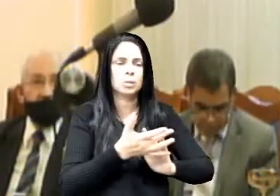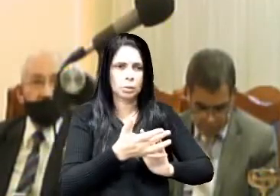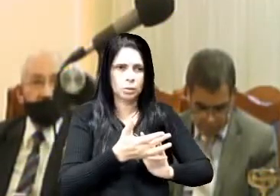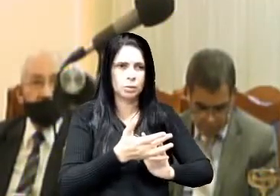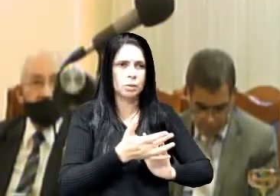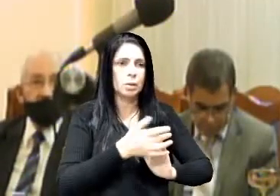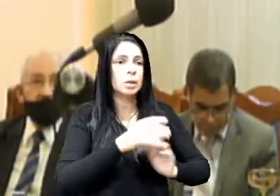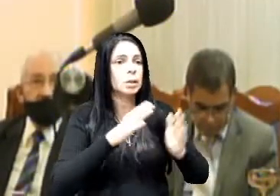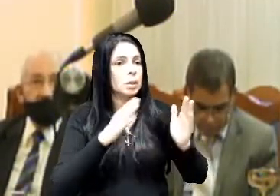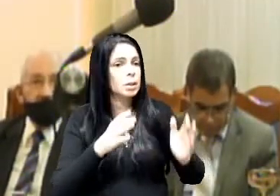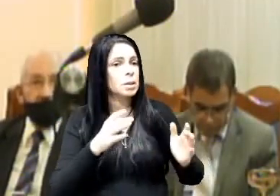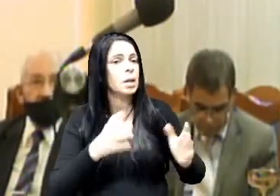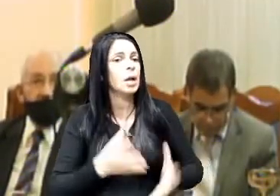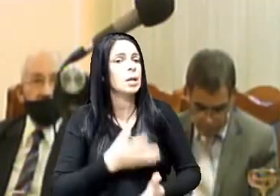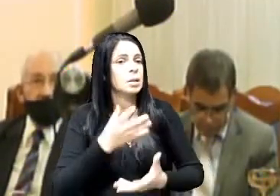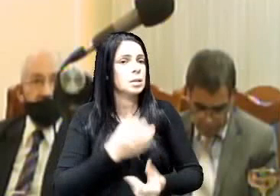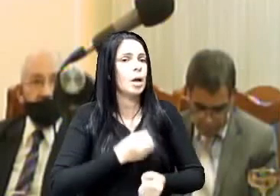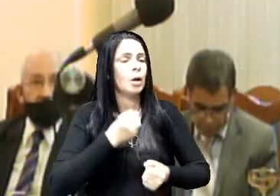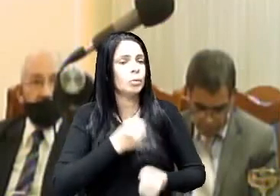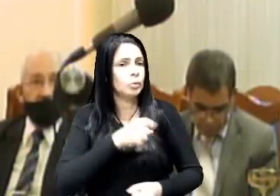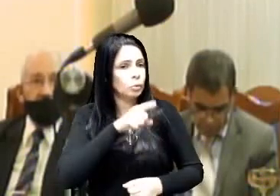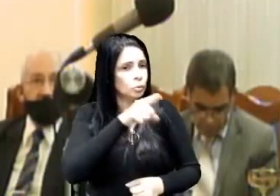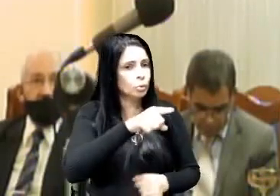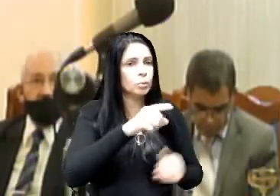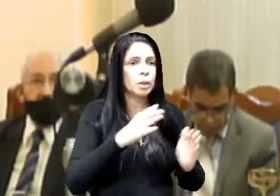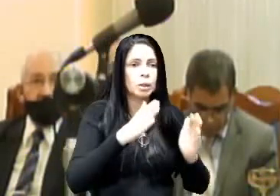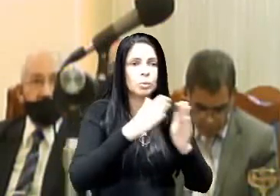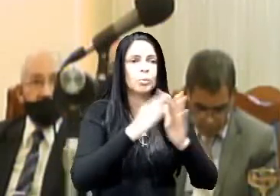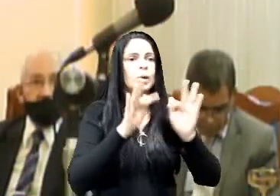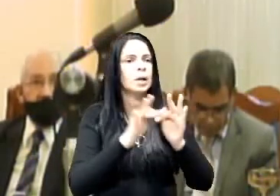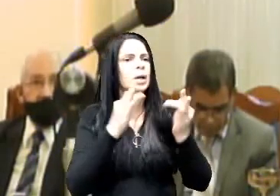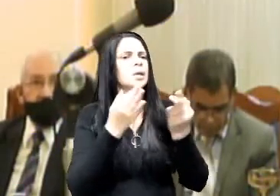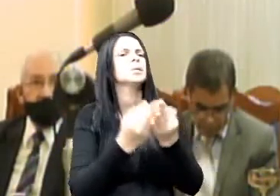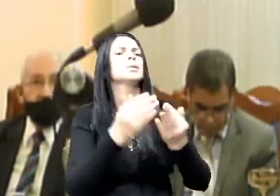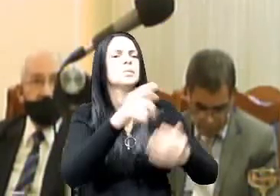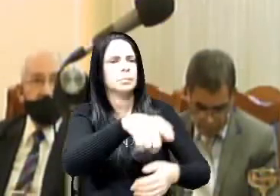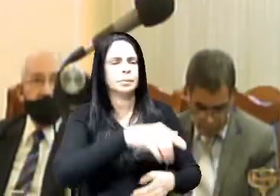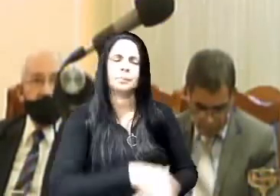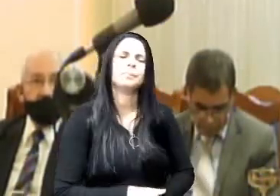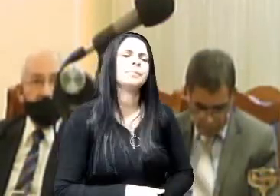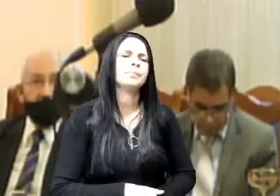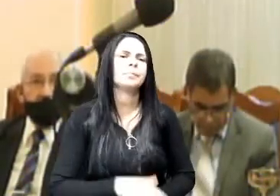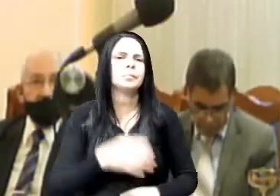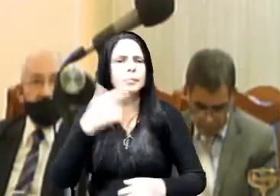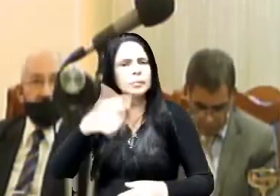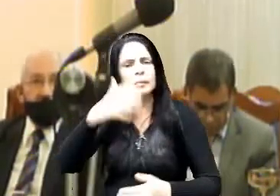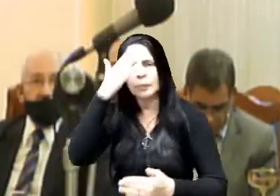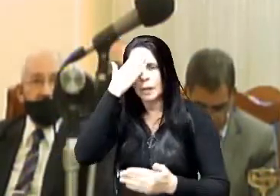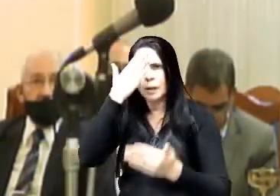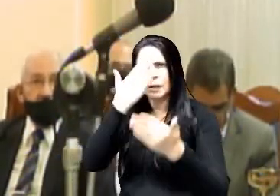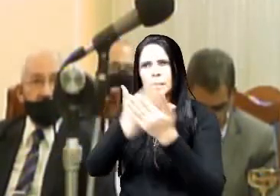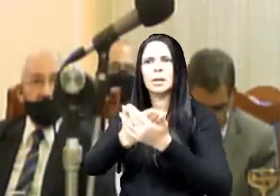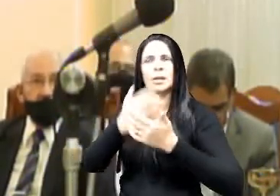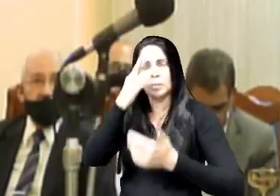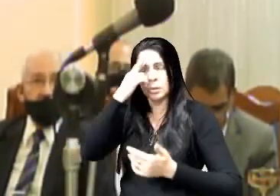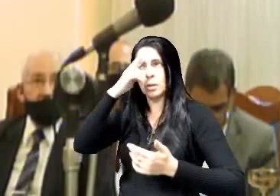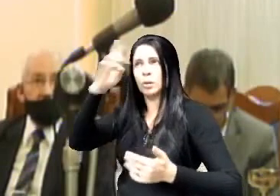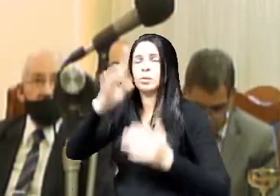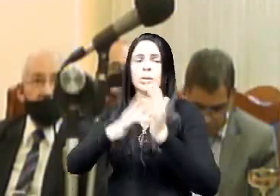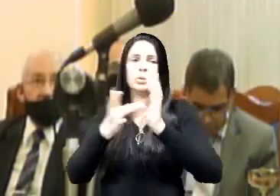Outra vez mais forte. Crê no Senhor Jesus Cristo e será